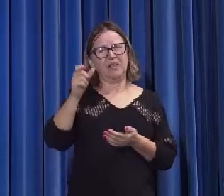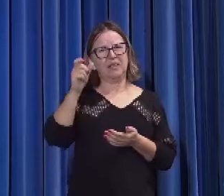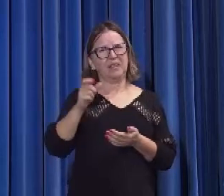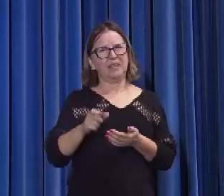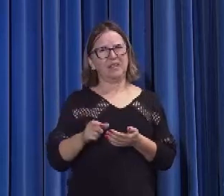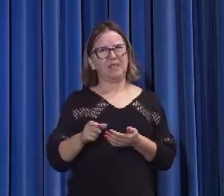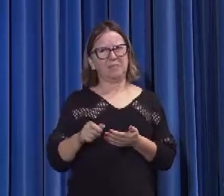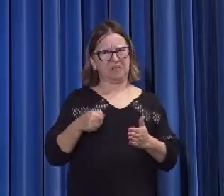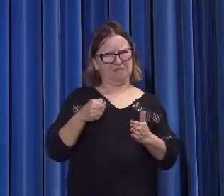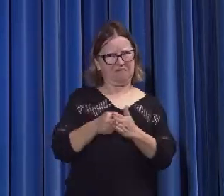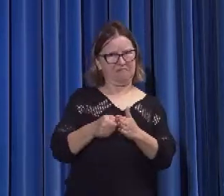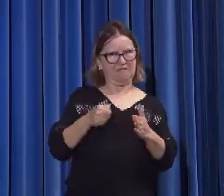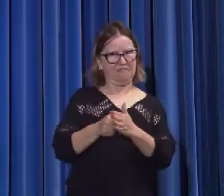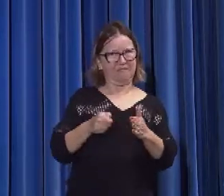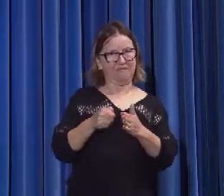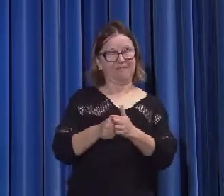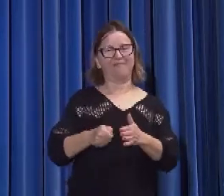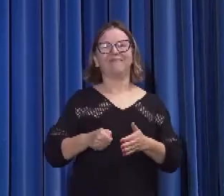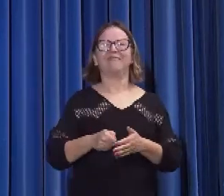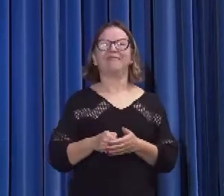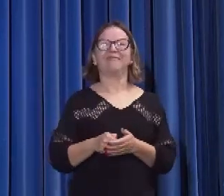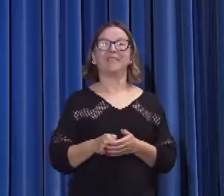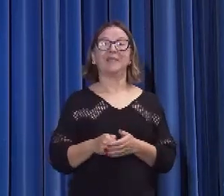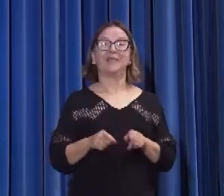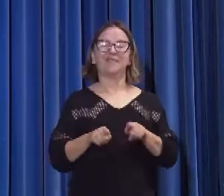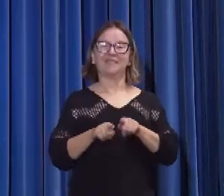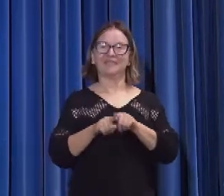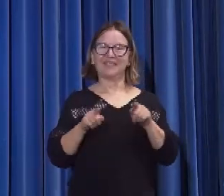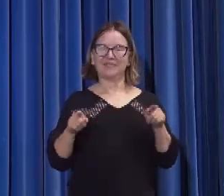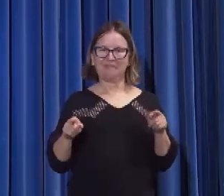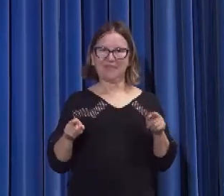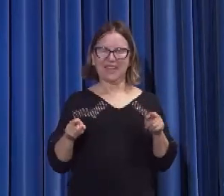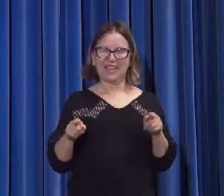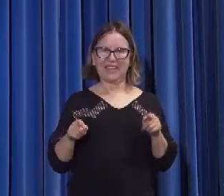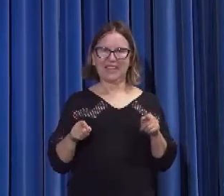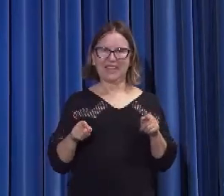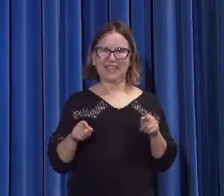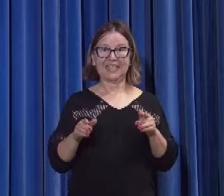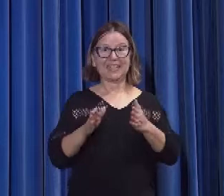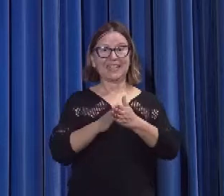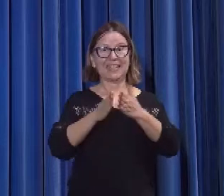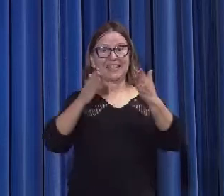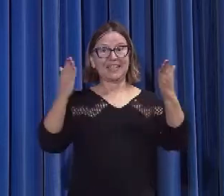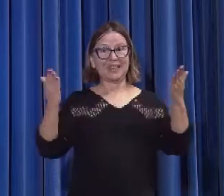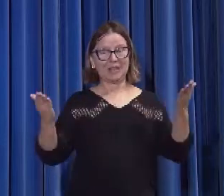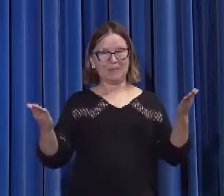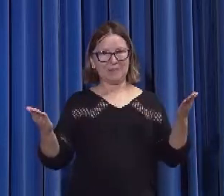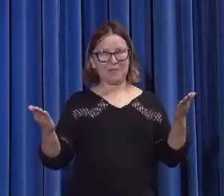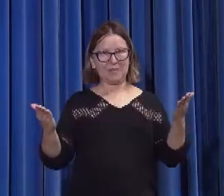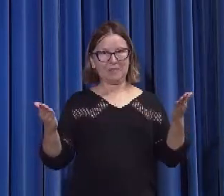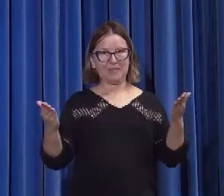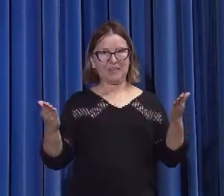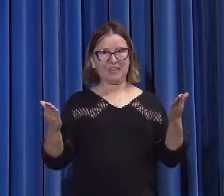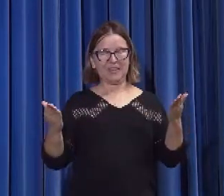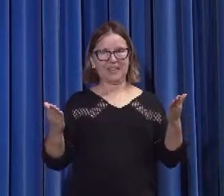obstinado e persistente. Entretanto, no contexto bíblico, o entendimento é outro e bem mais